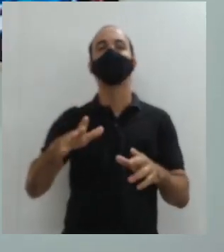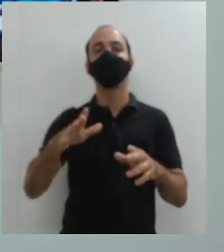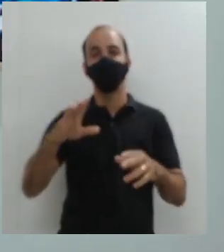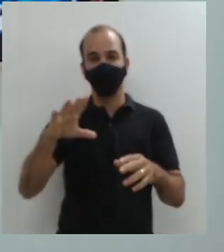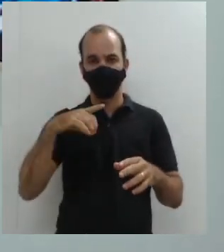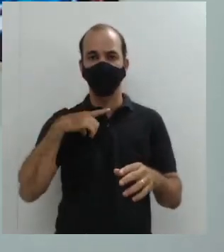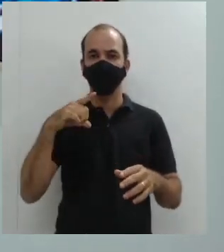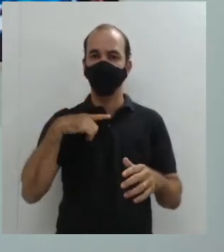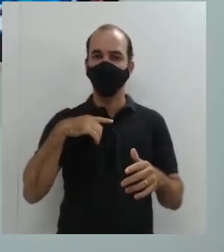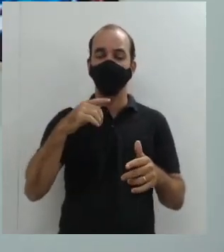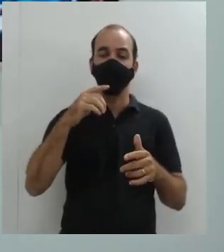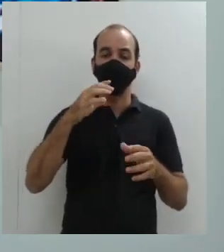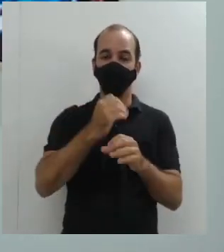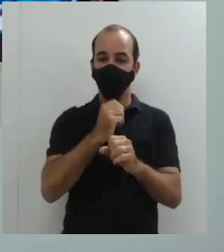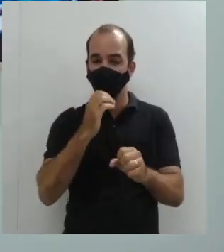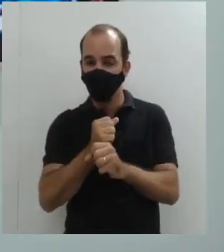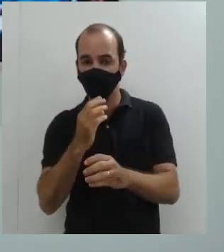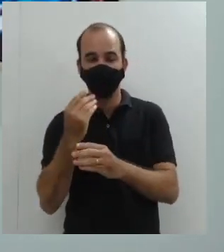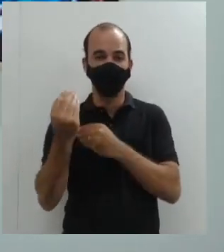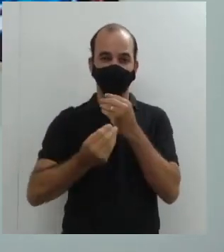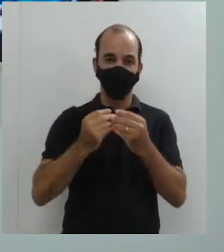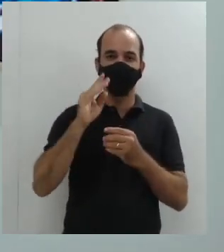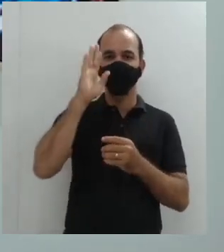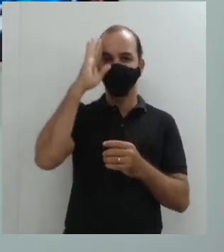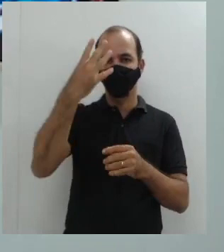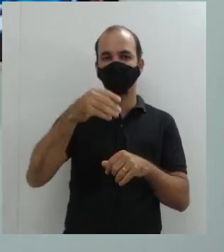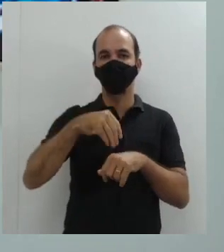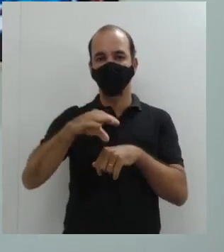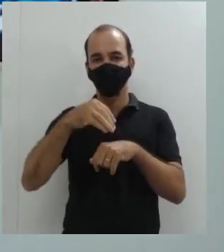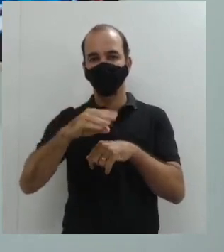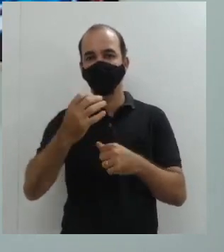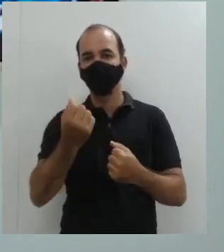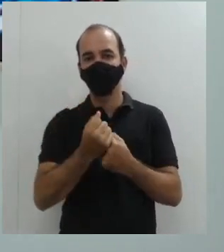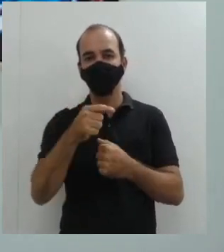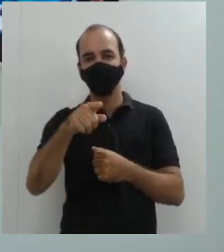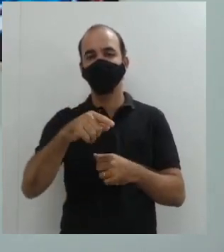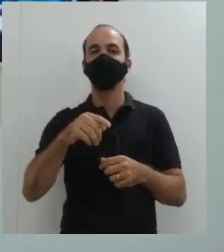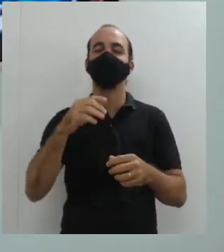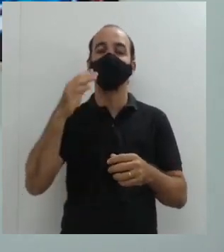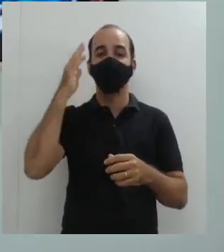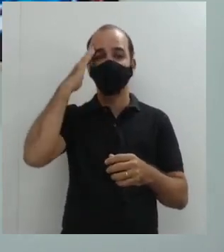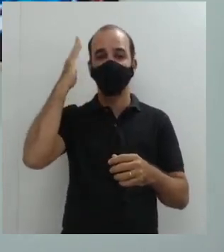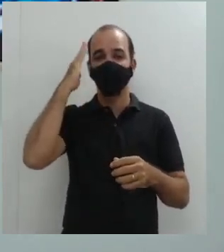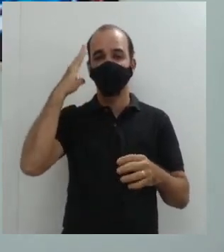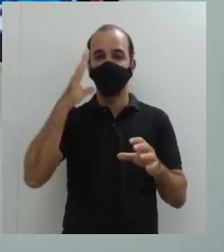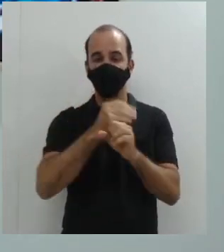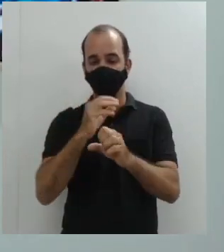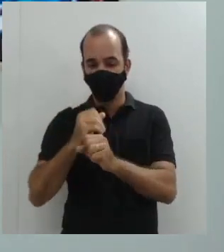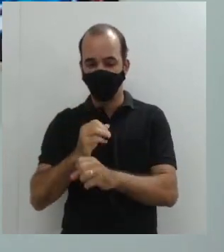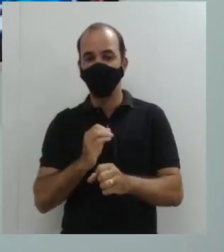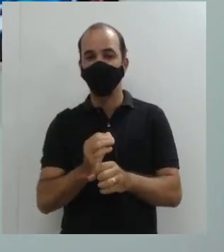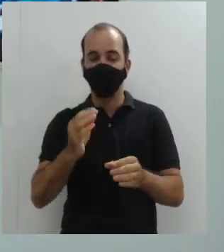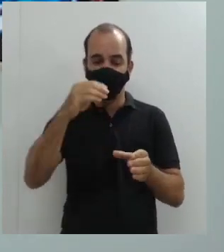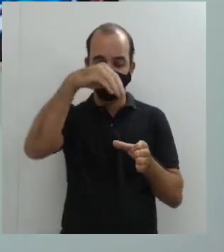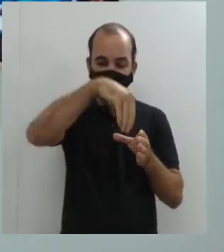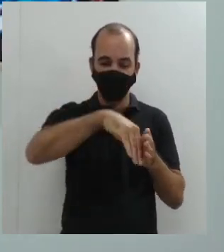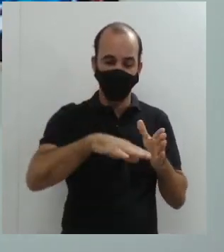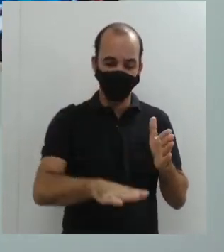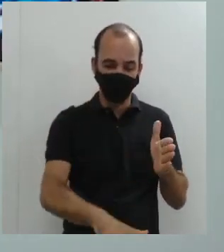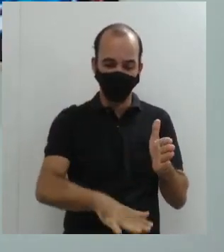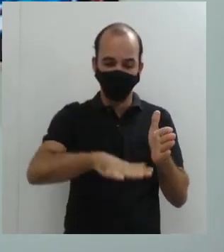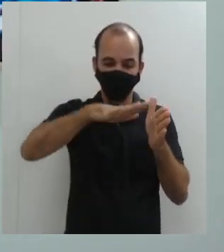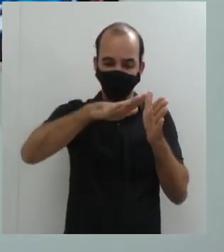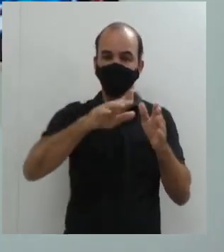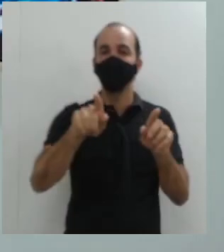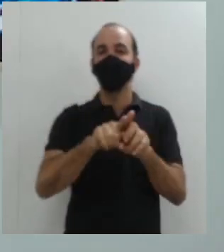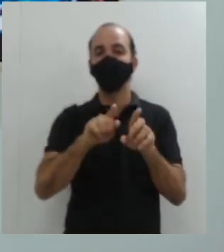em compreender, em calcular a área de superfície da figura e também o seu volume ou capacidade de